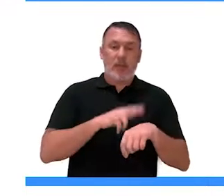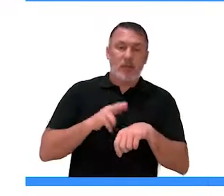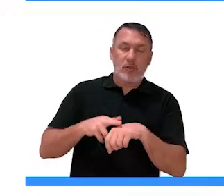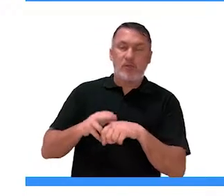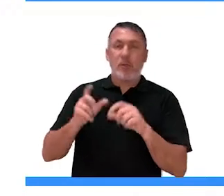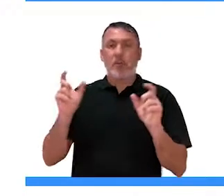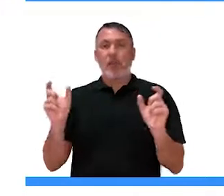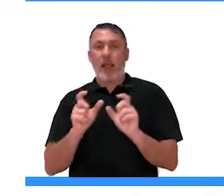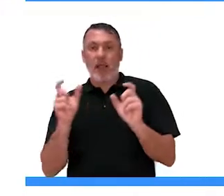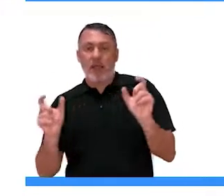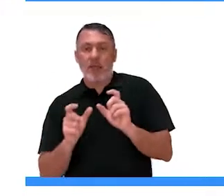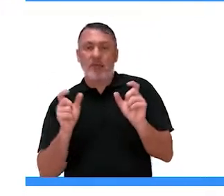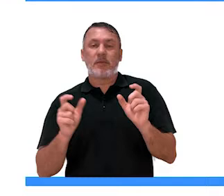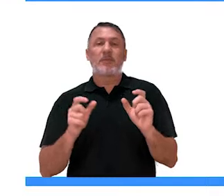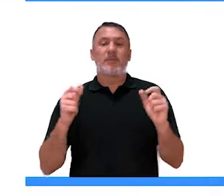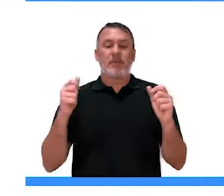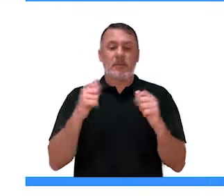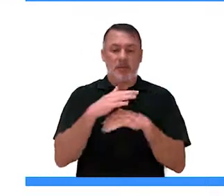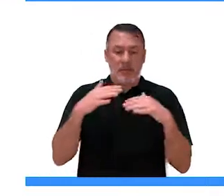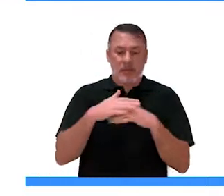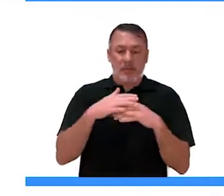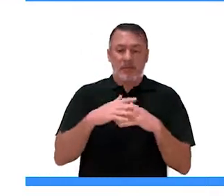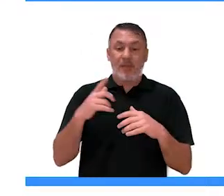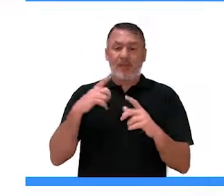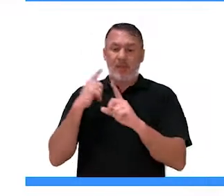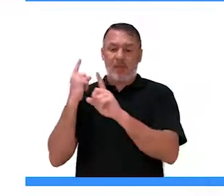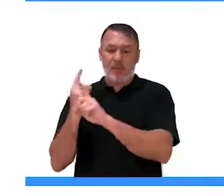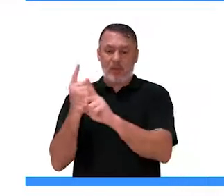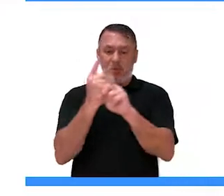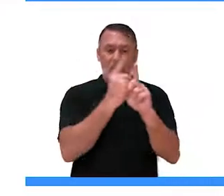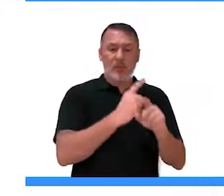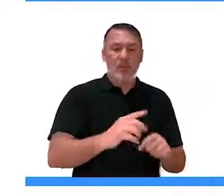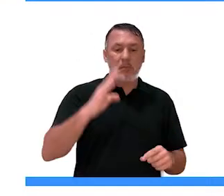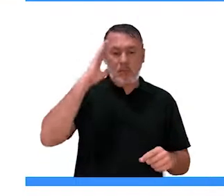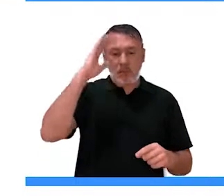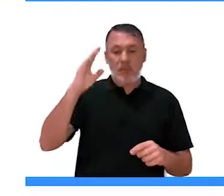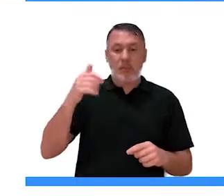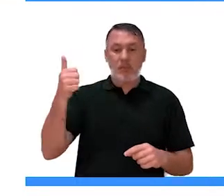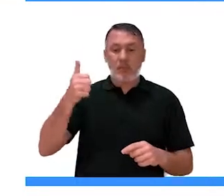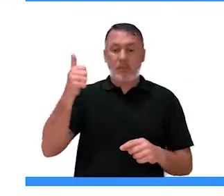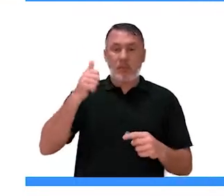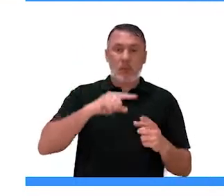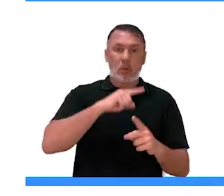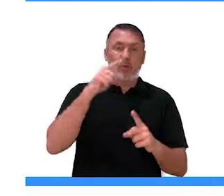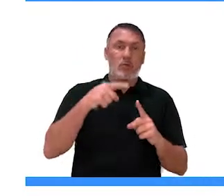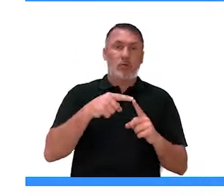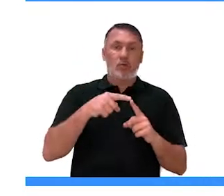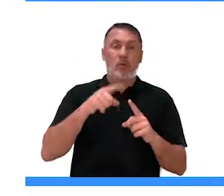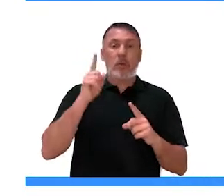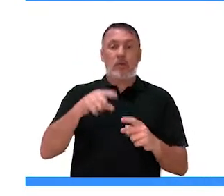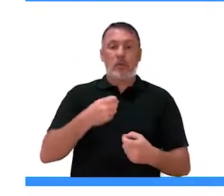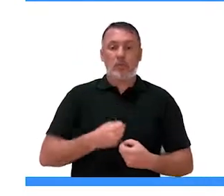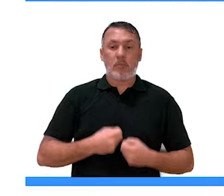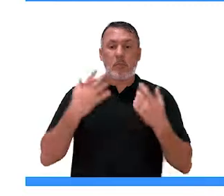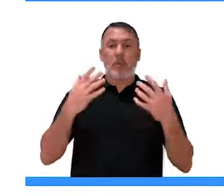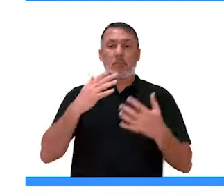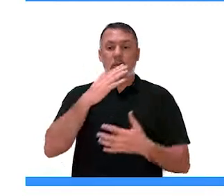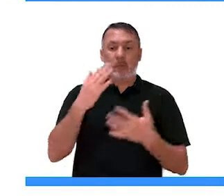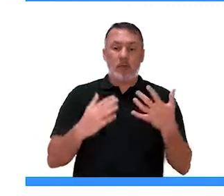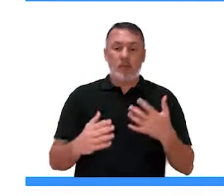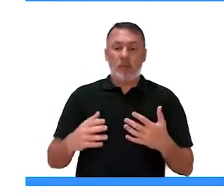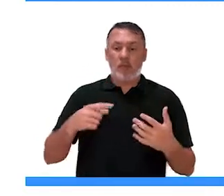nos ritmos das palavras e da cidade. Nos saraus, o primeiro objetivo foi o de botar os poemas em libras na